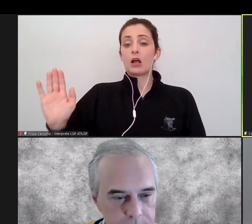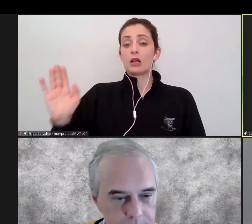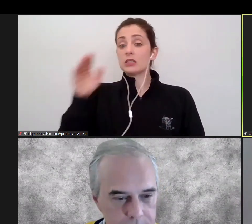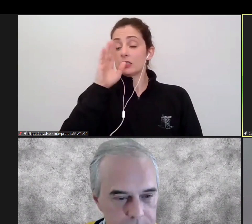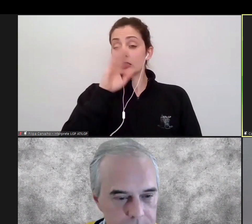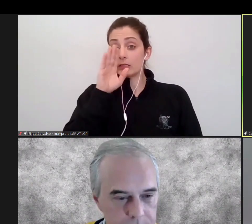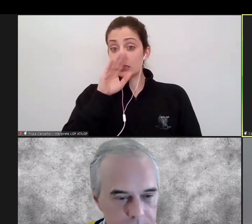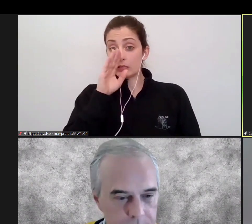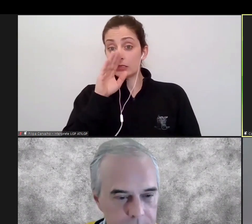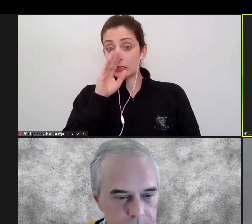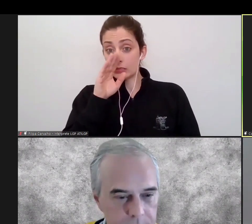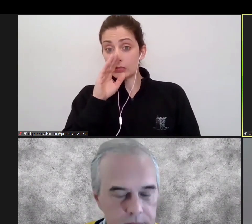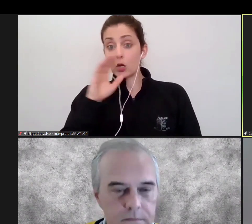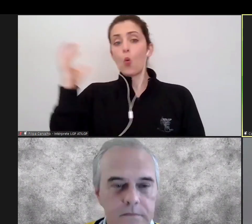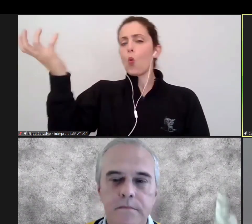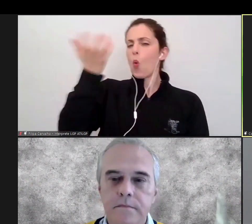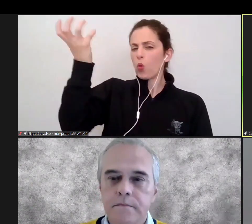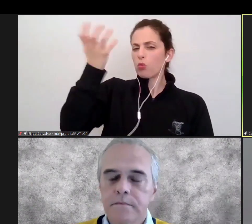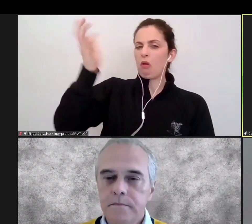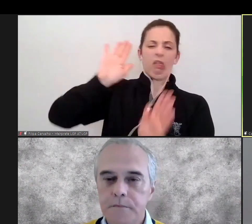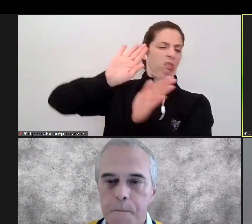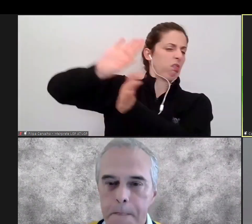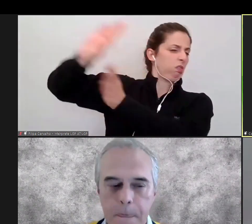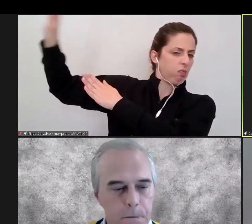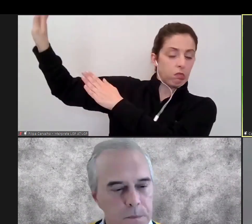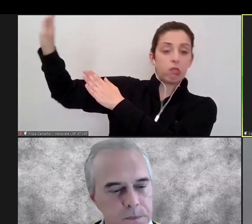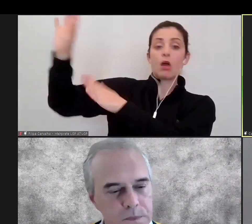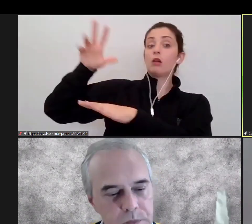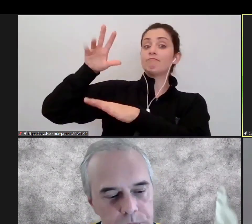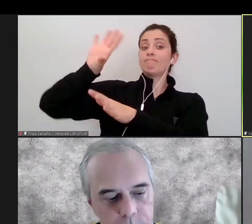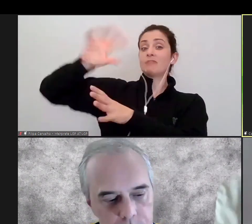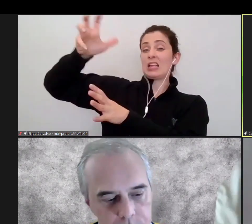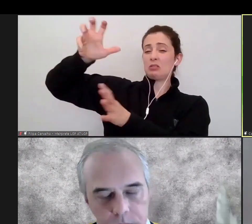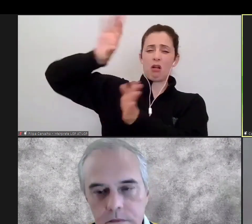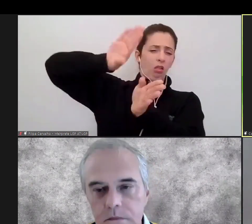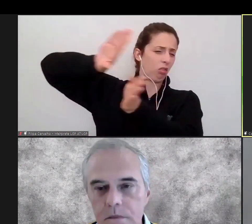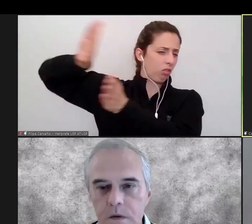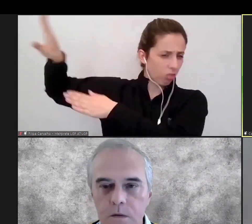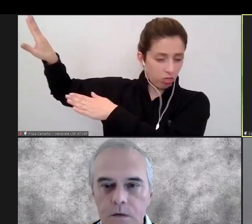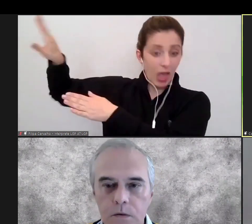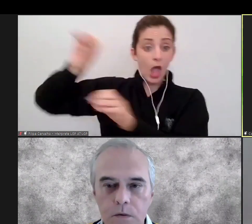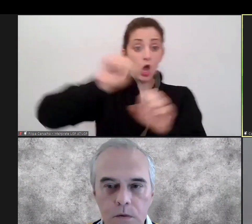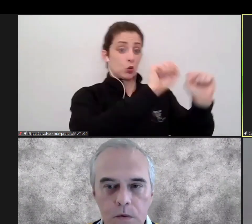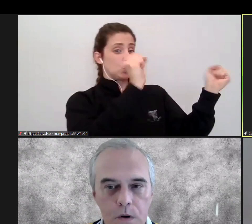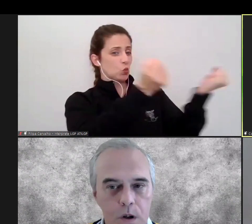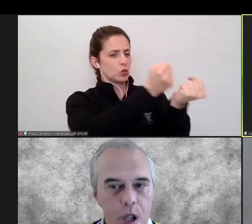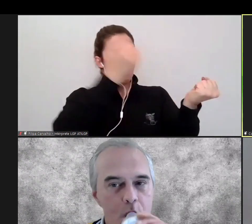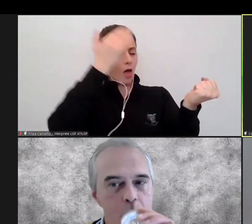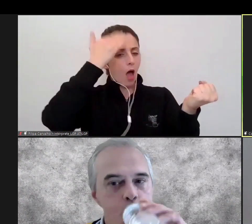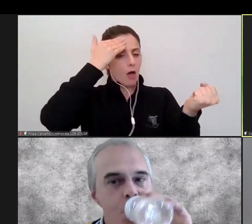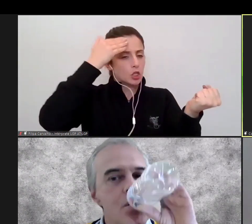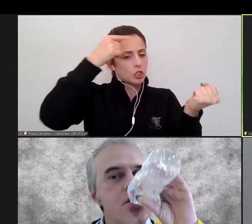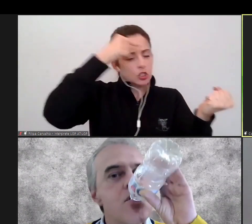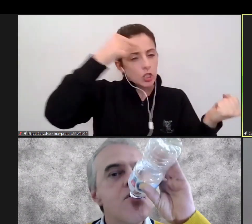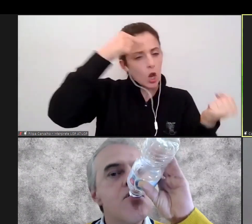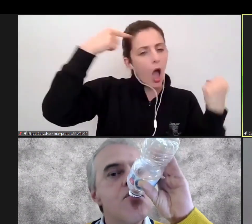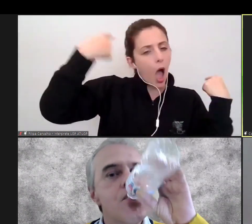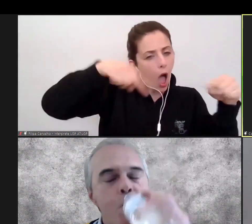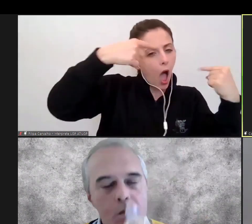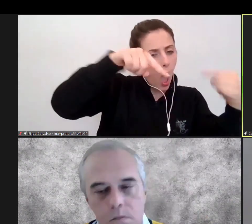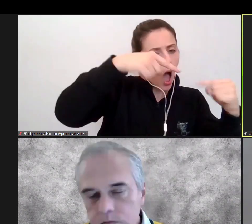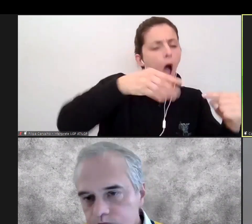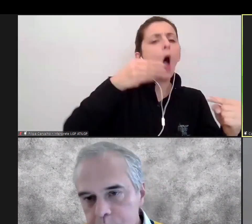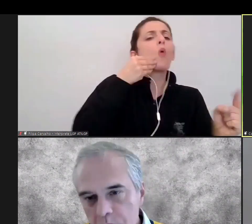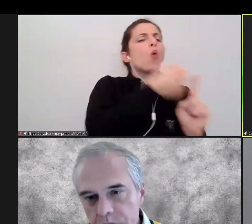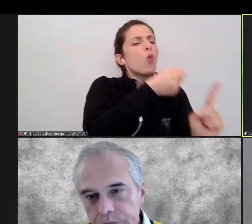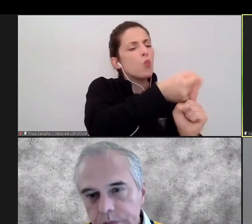há rejeição pela cultura, pela nacionalidade, existem estereótipos criados pela própria sociedade, como é que se luta contra elas? Esta é a questão